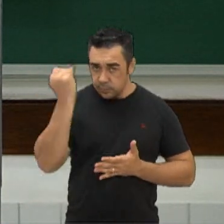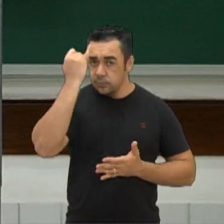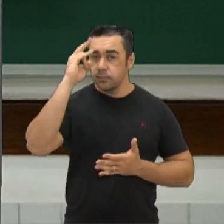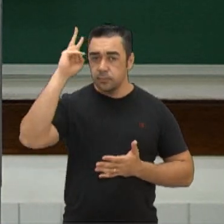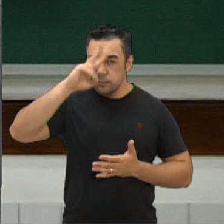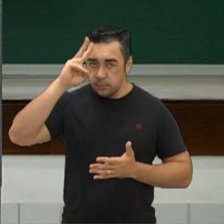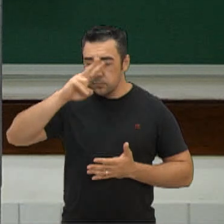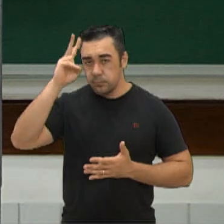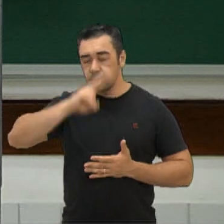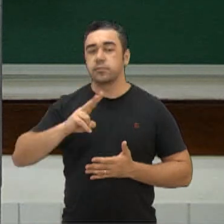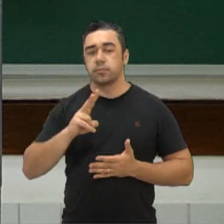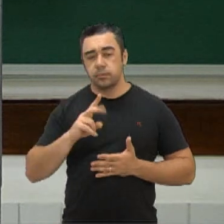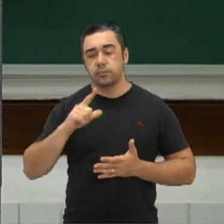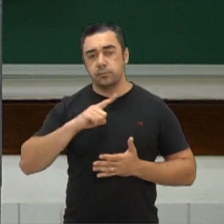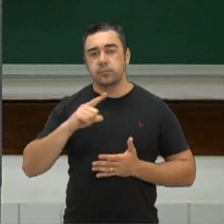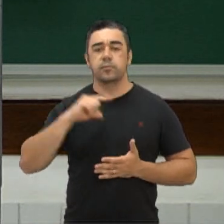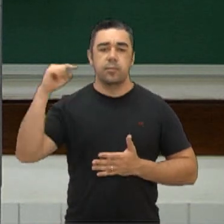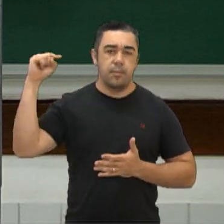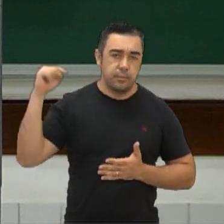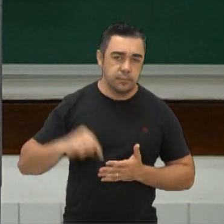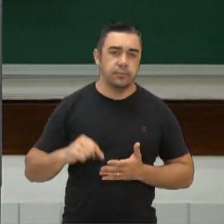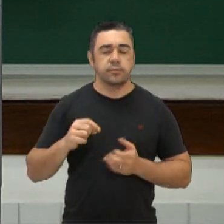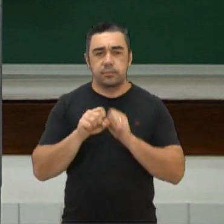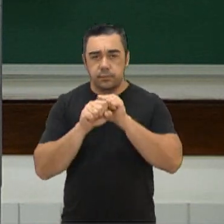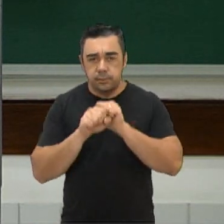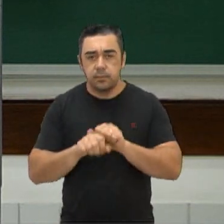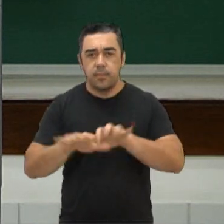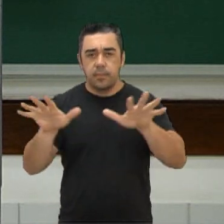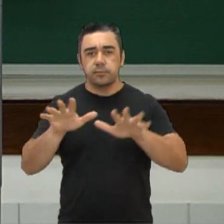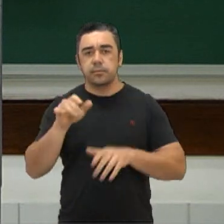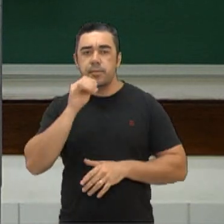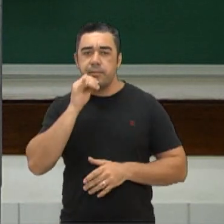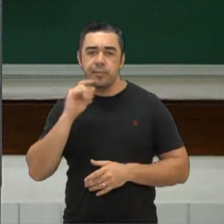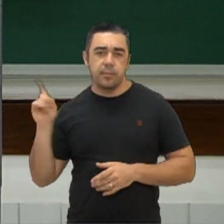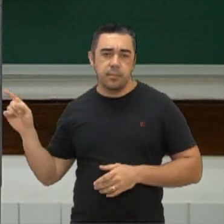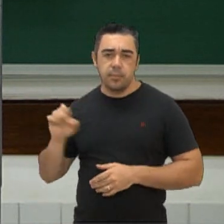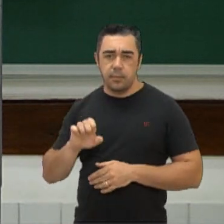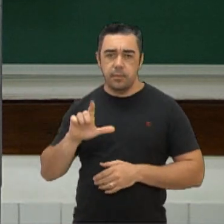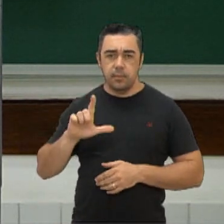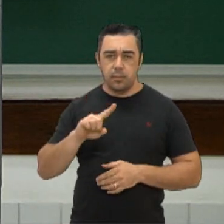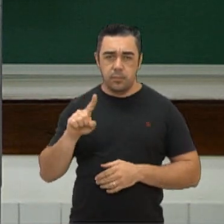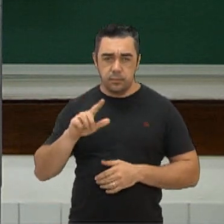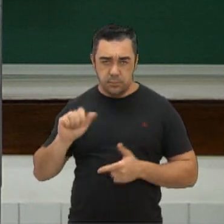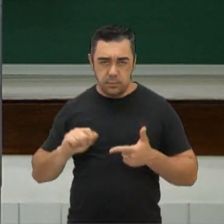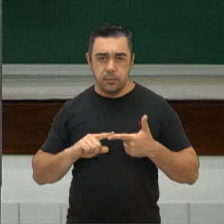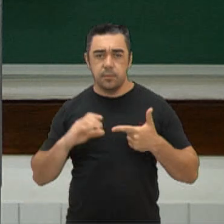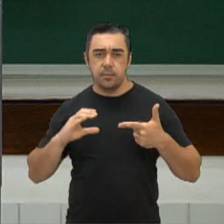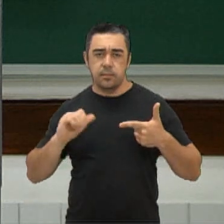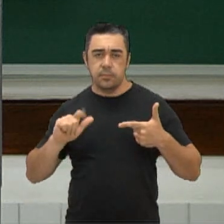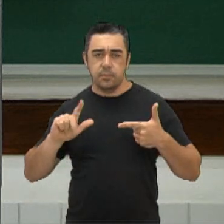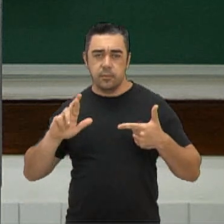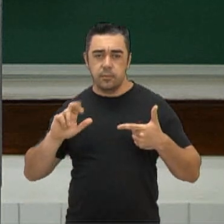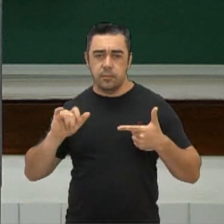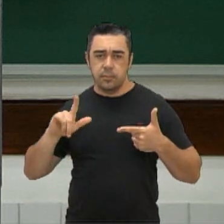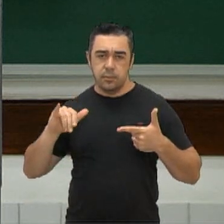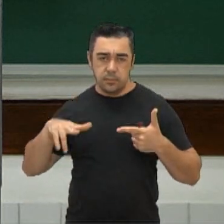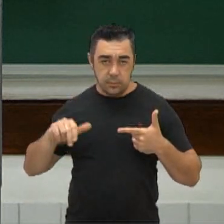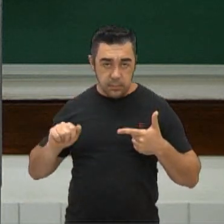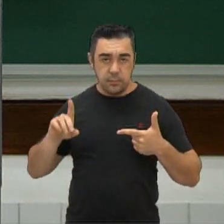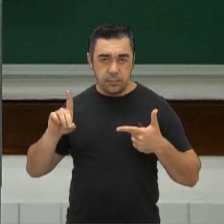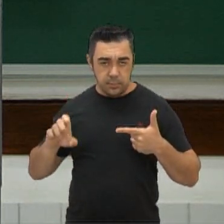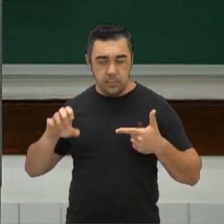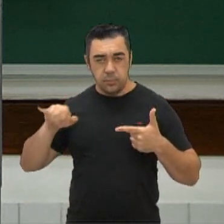sua comunicação aqui para nós, no caso da Elza, da Carolina de Jesus, bem importante para a história do